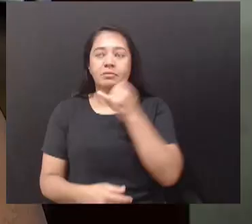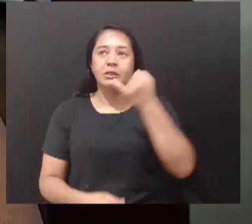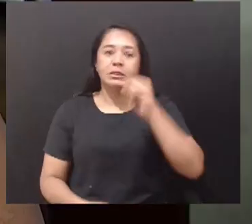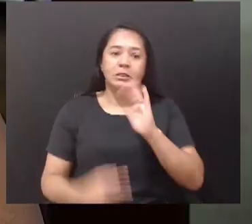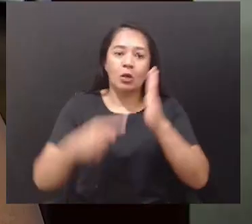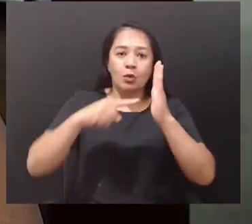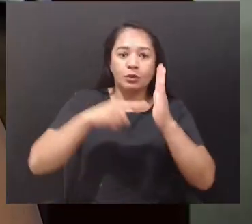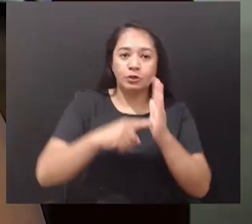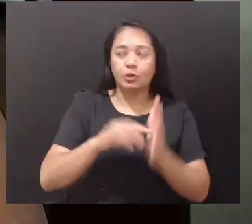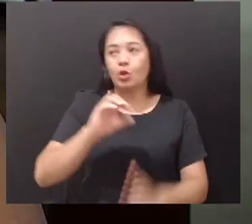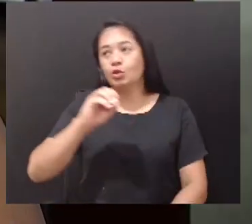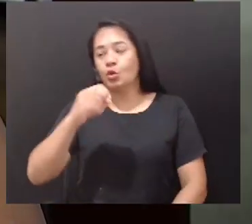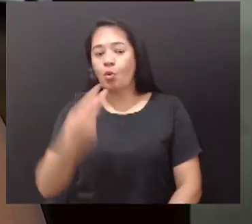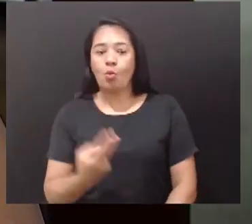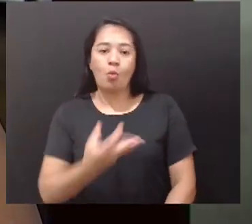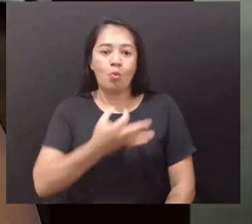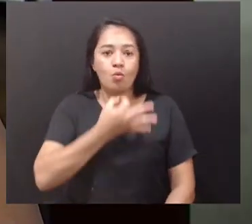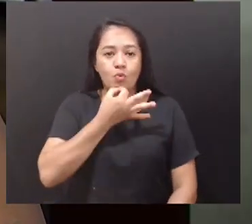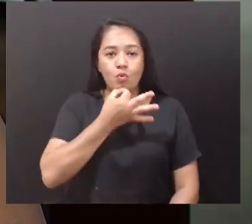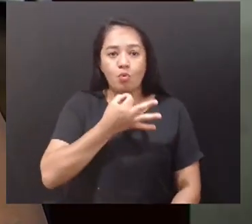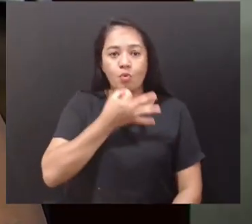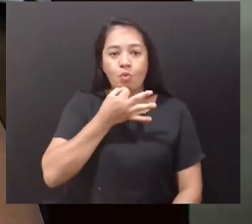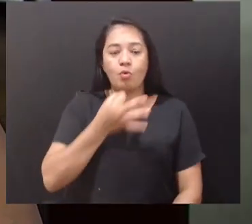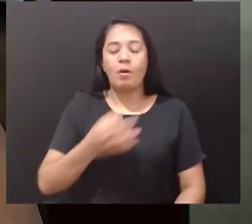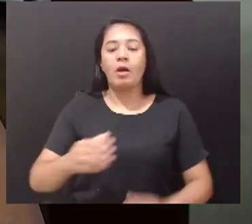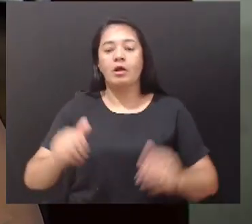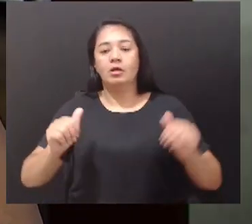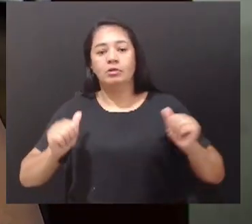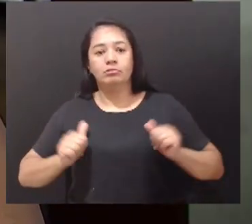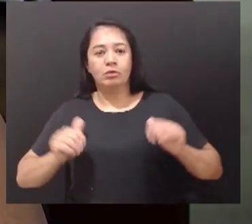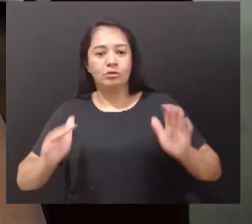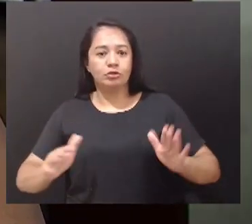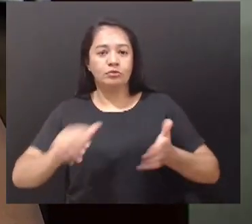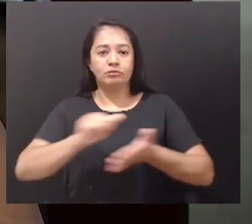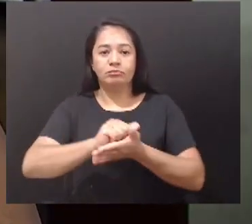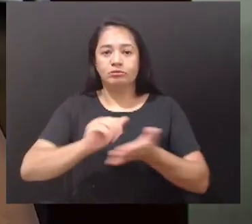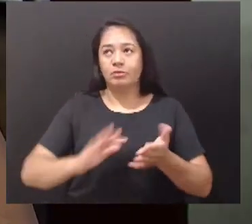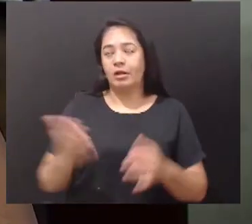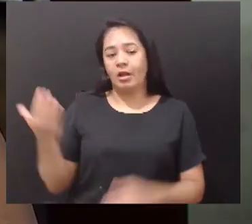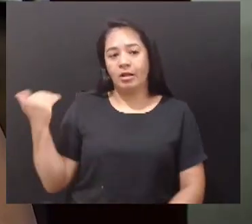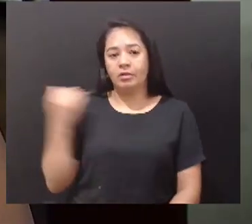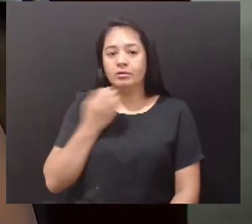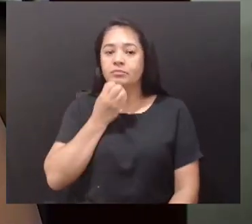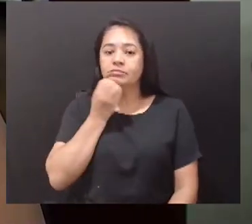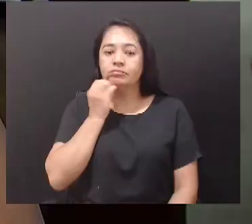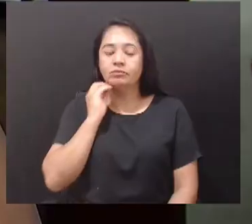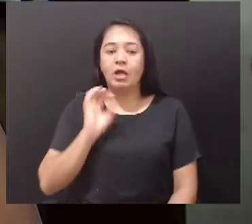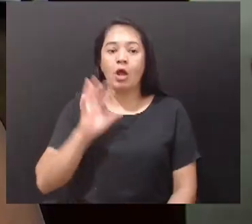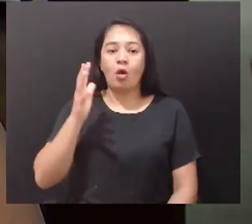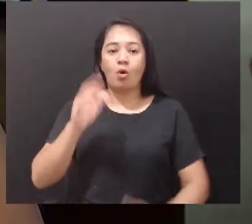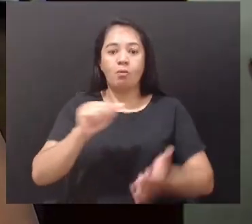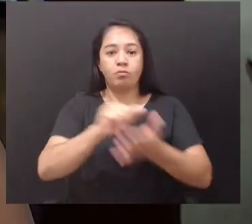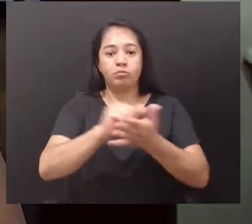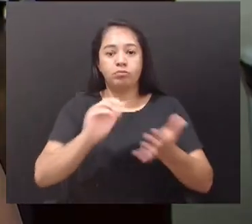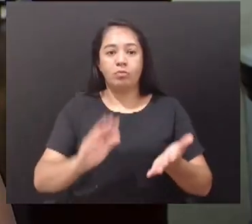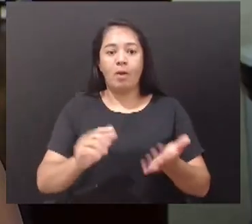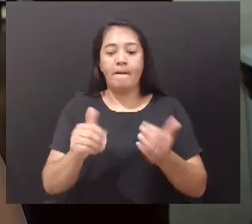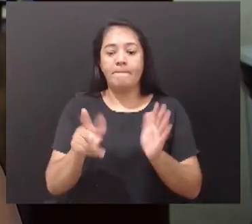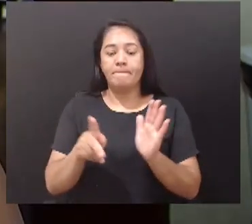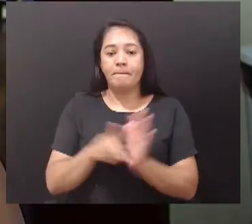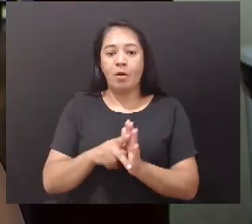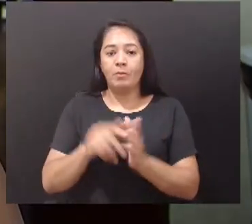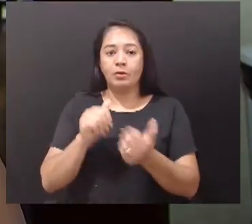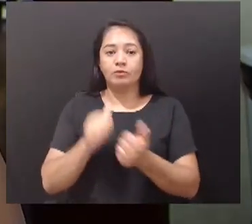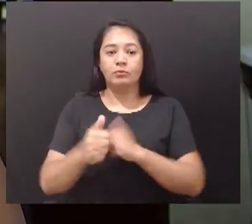sugestão de atividades, por exemplo, um tempo atrás, teve uma atividade do futebol antirracista, o